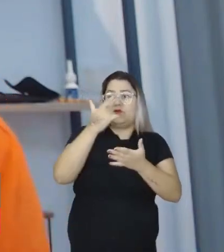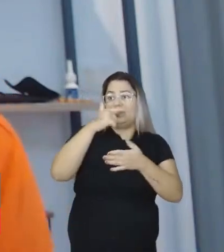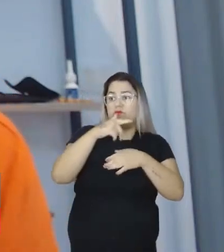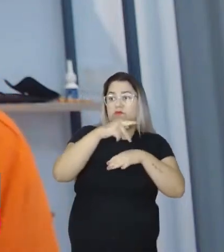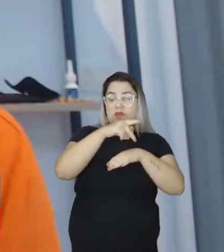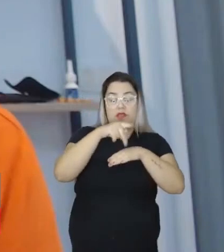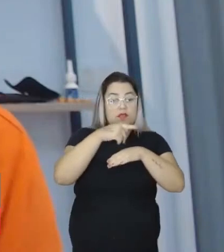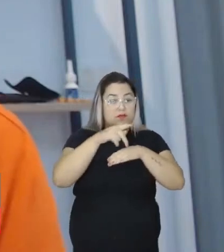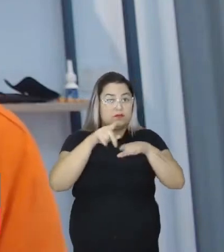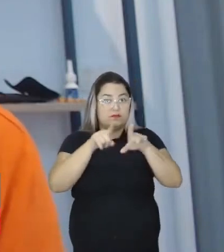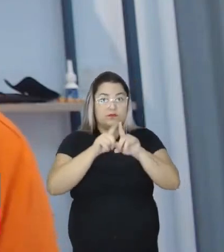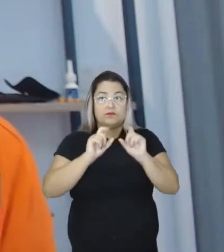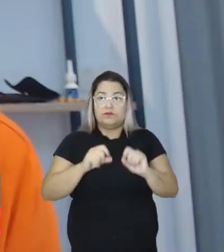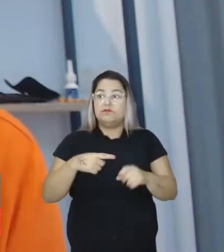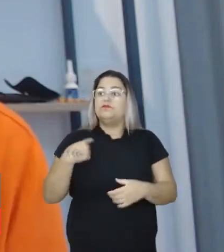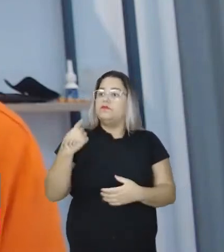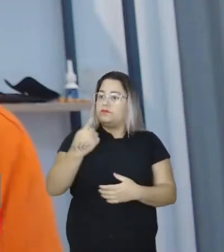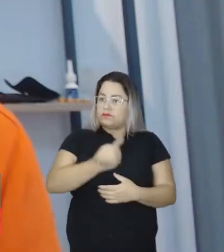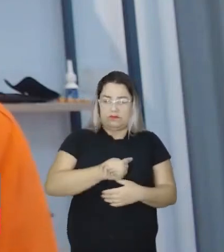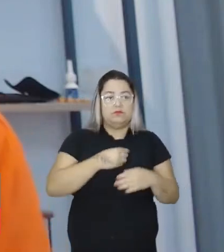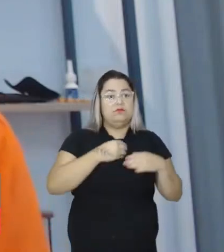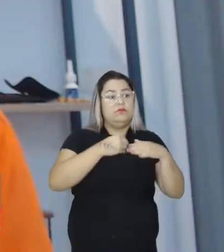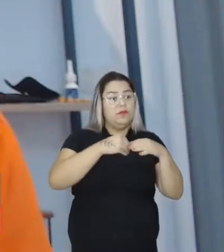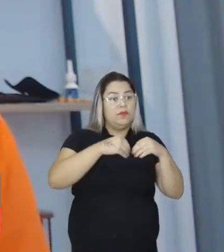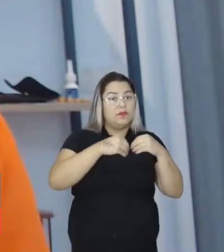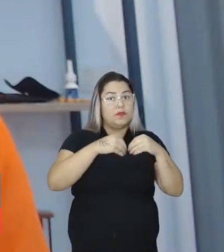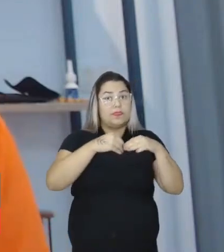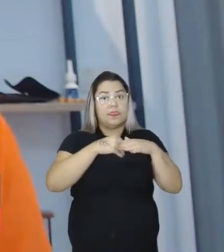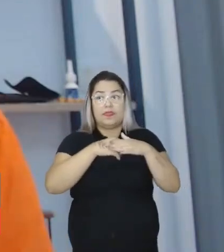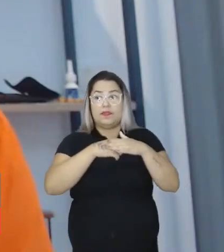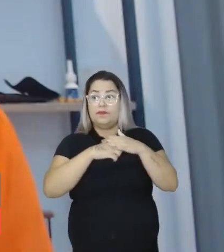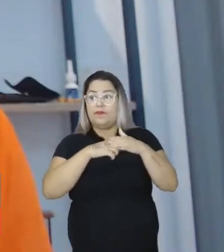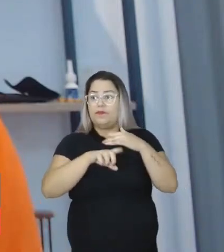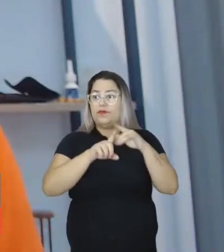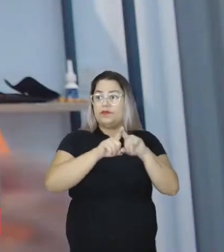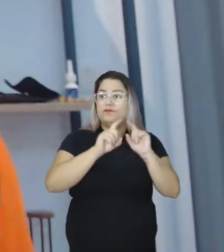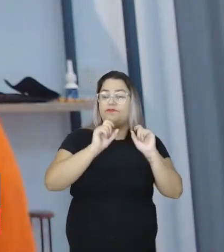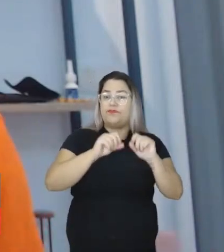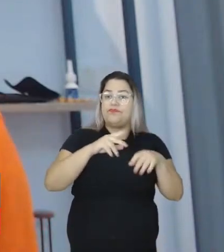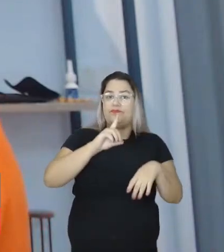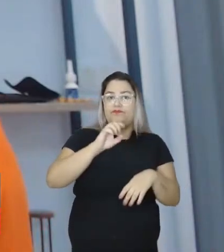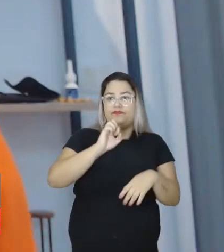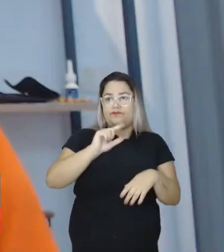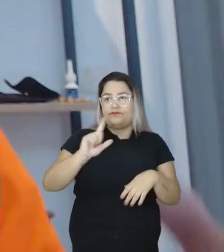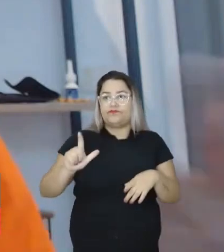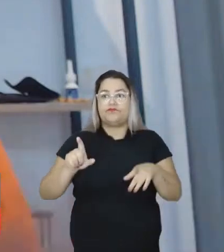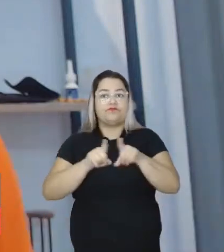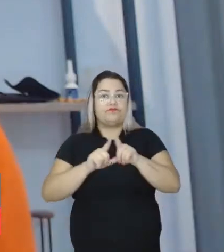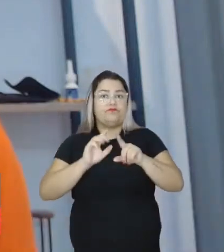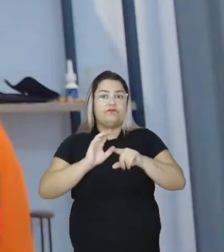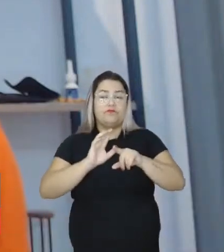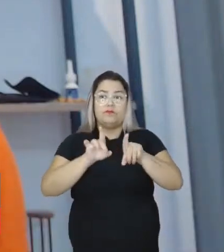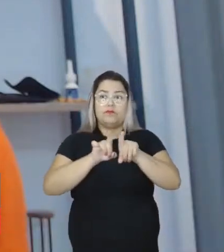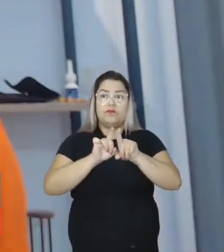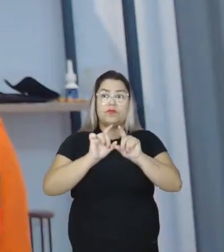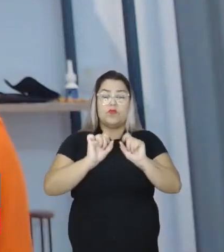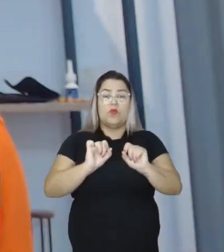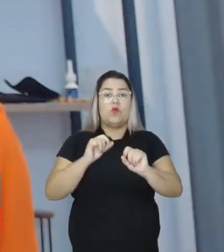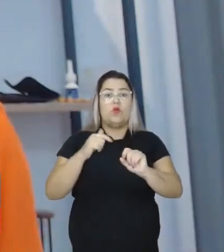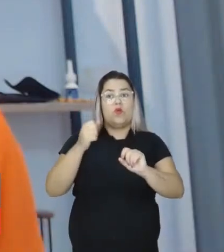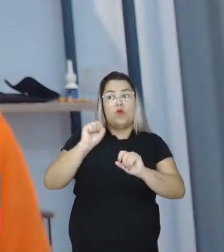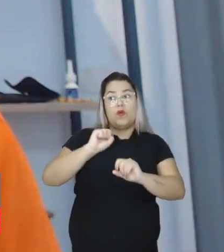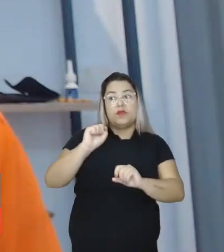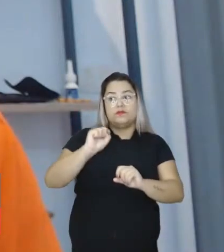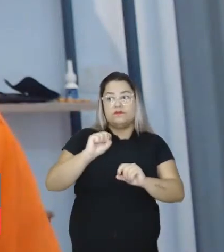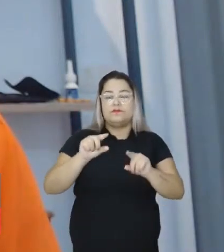hoje ainda nós importamos em torno de 20% de diesel para abastecer esse que já é o 8º mercado